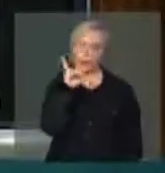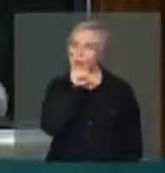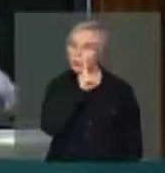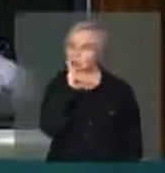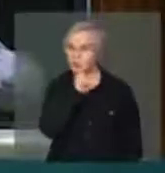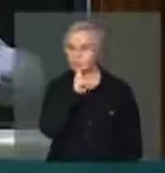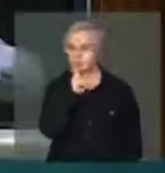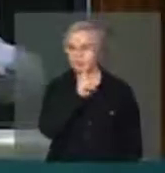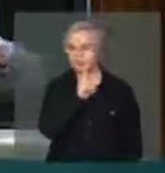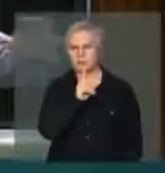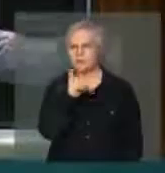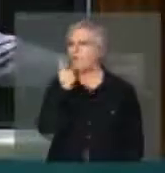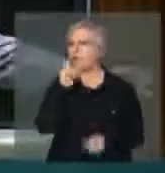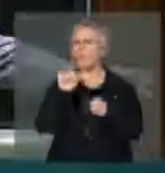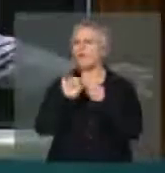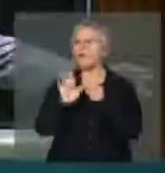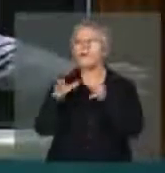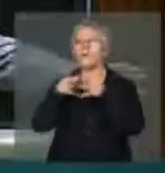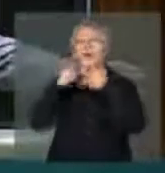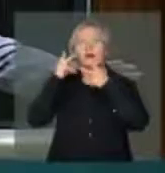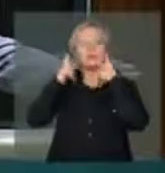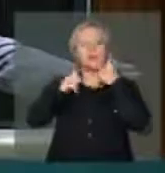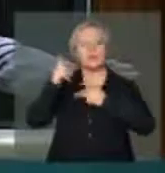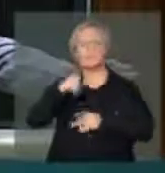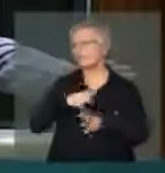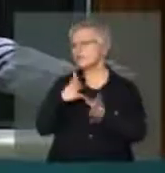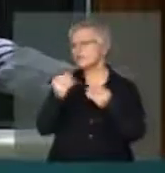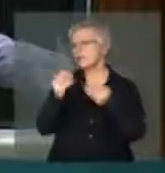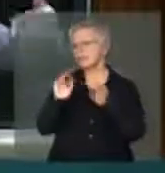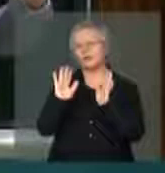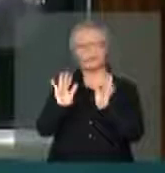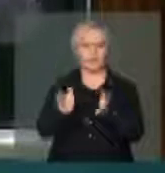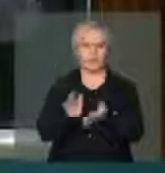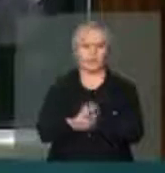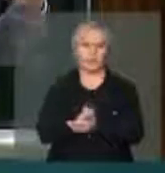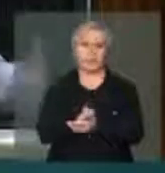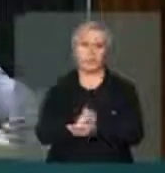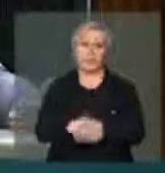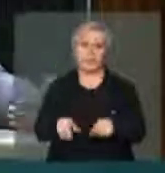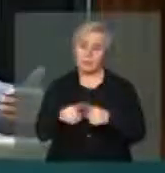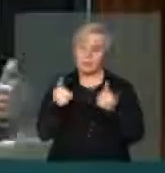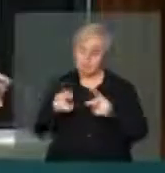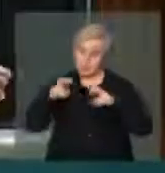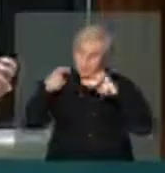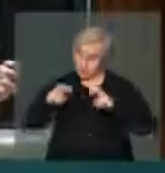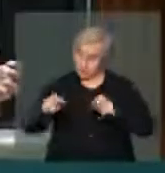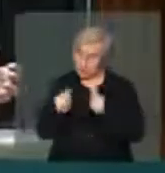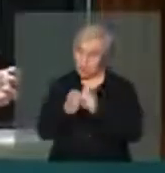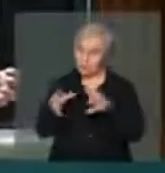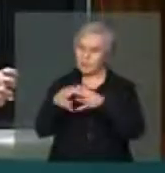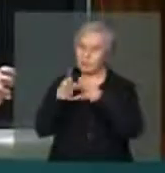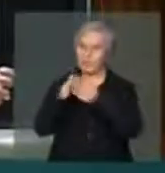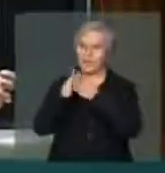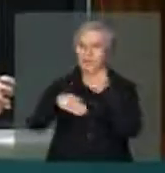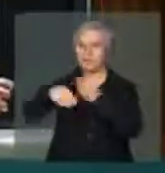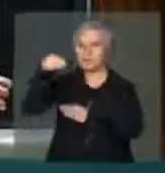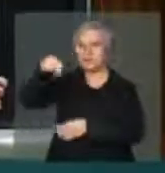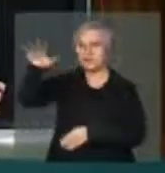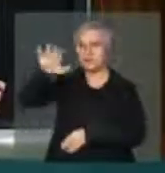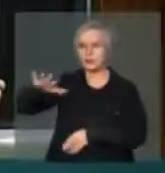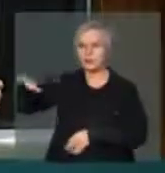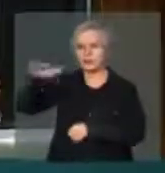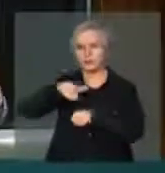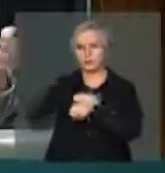urgentemente, não é fazer uma frente parlamentar, que já tem frente parlamentar demais, é sentar a bancada do Nordeste, conversar com o nosso